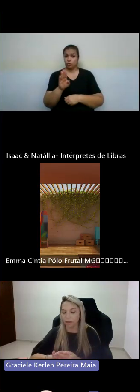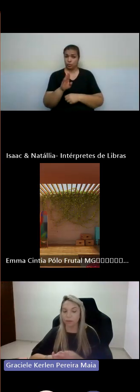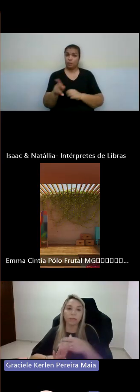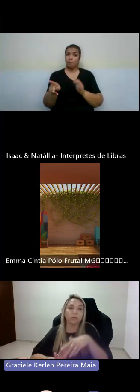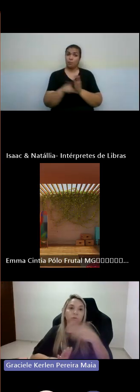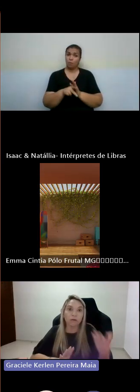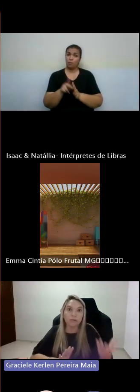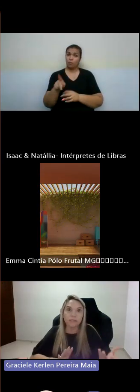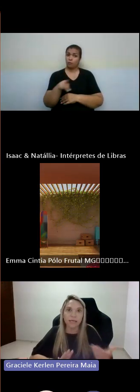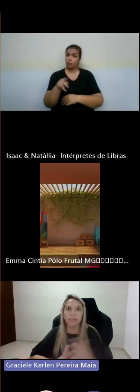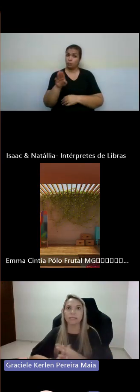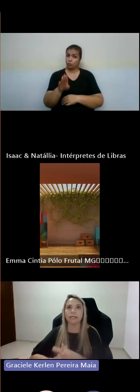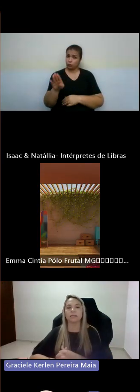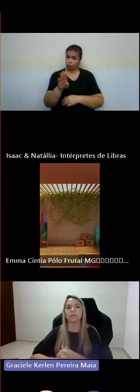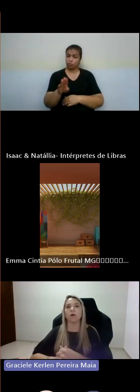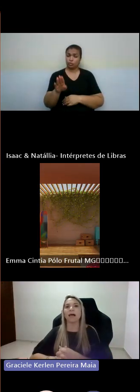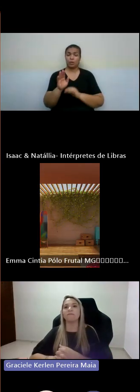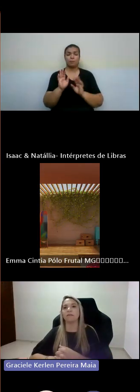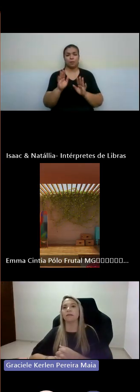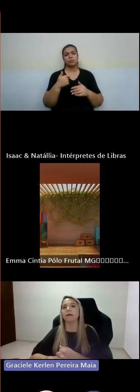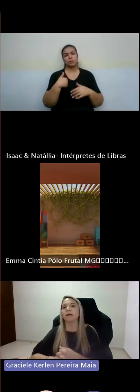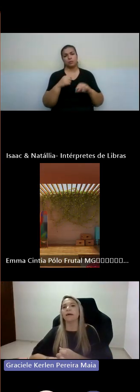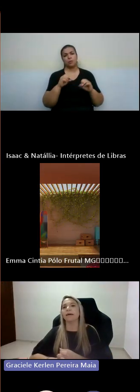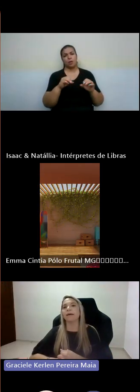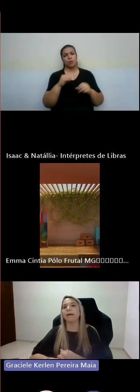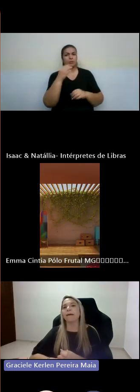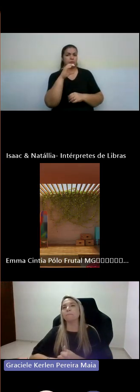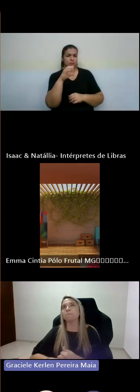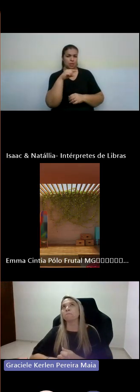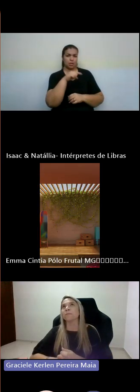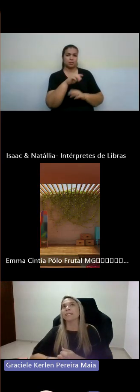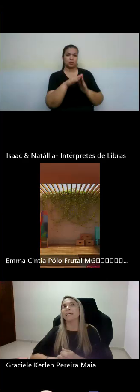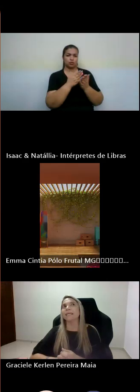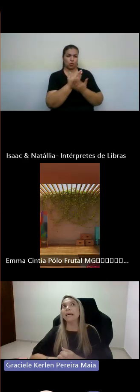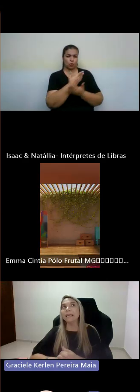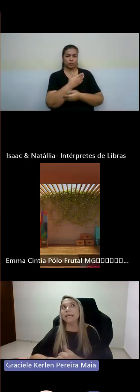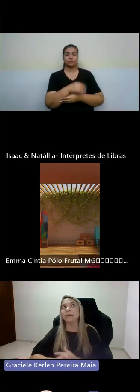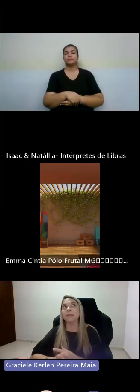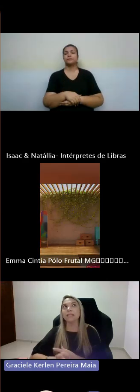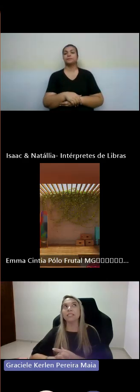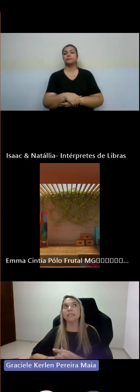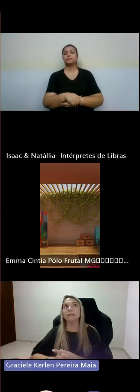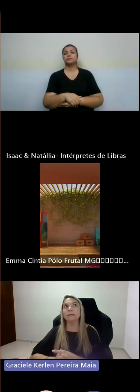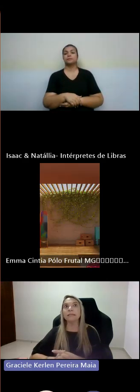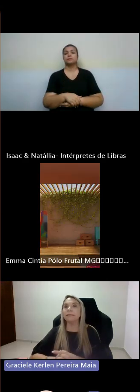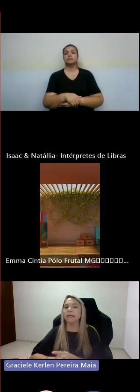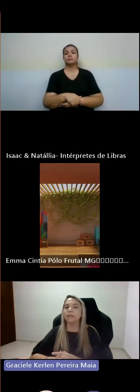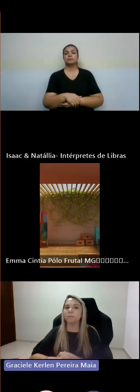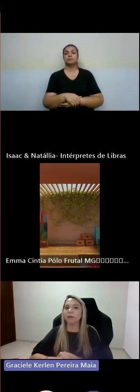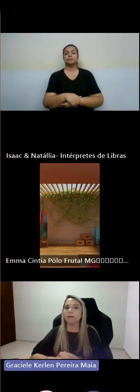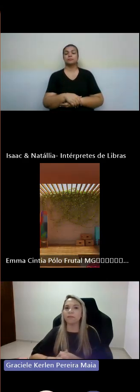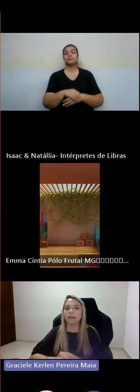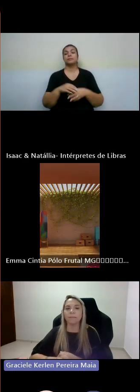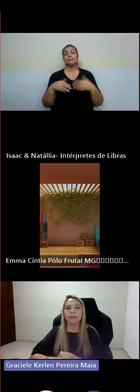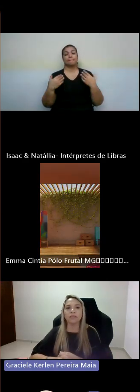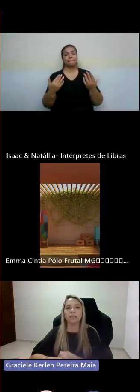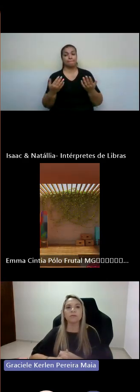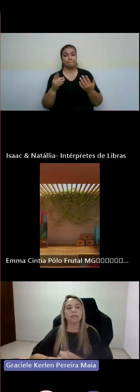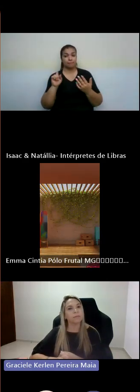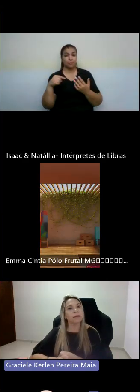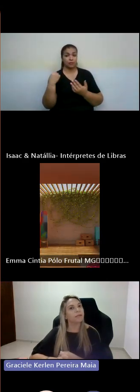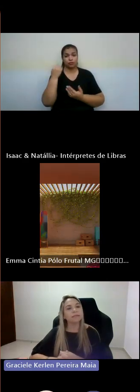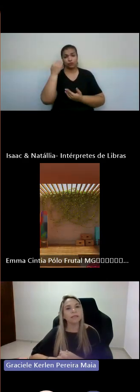No entanto, eu dou aula de ciências lá na Escola A Vida. É, E aí, a gente entende